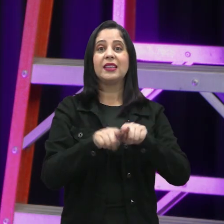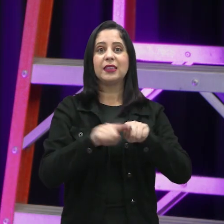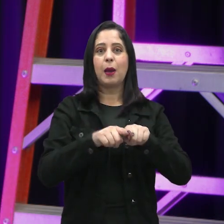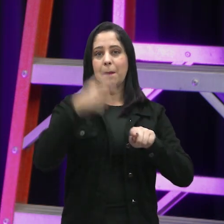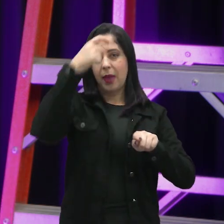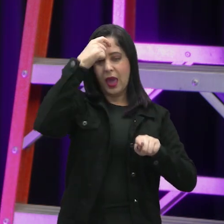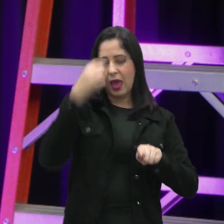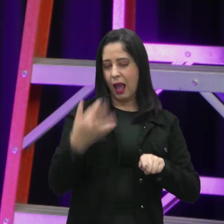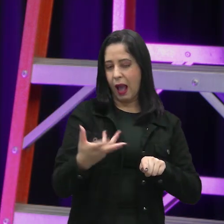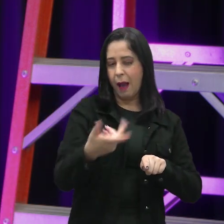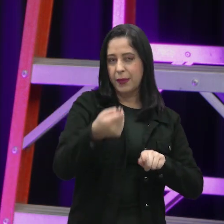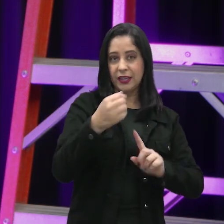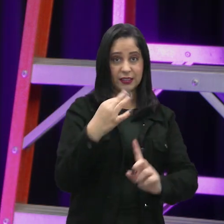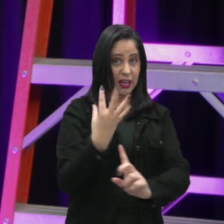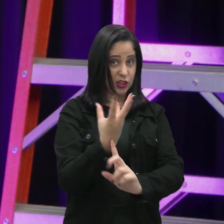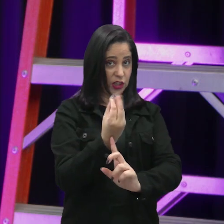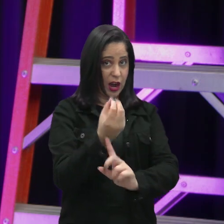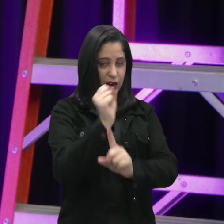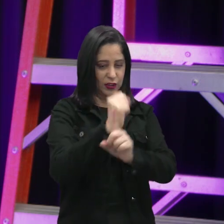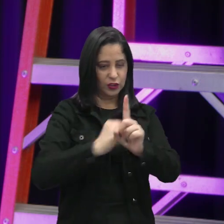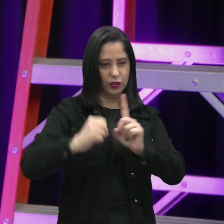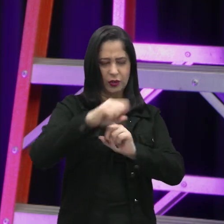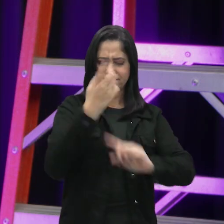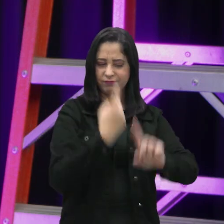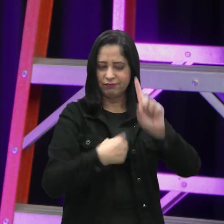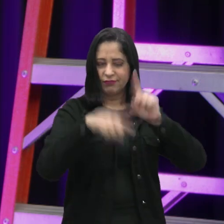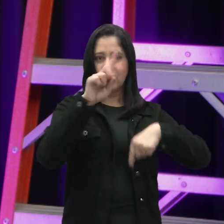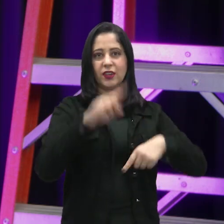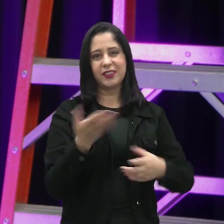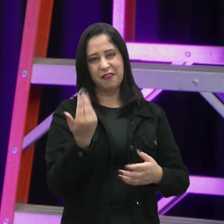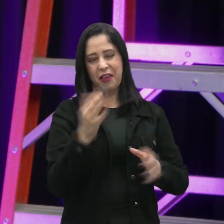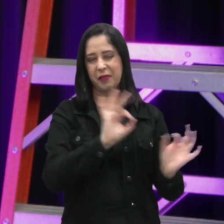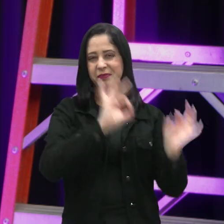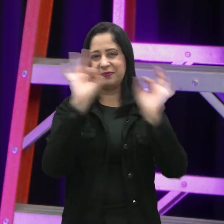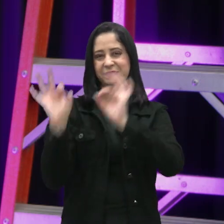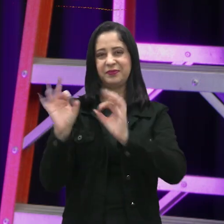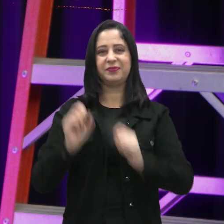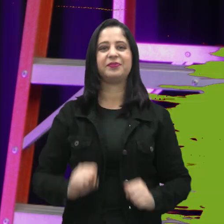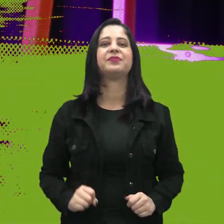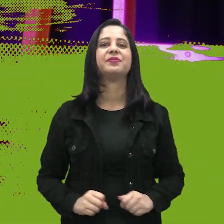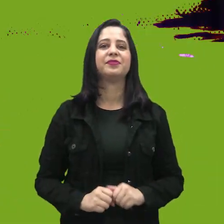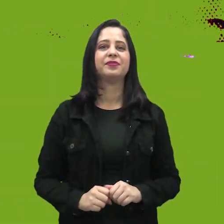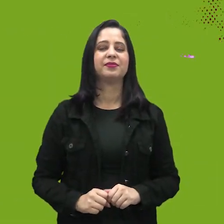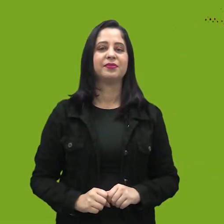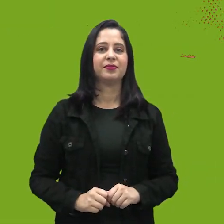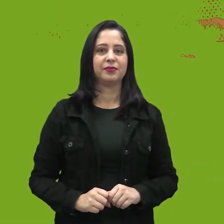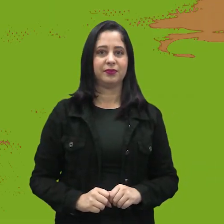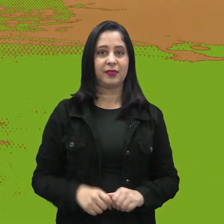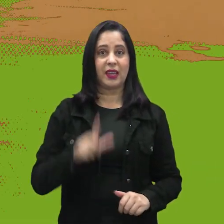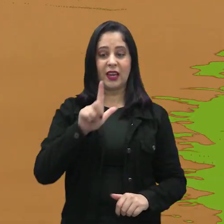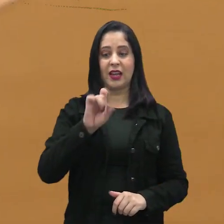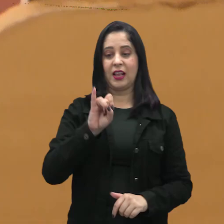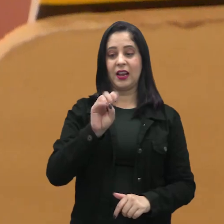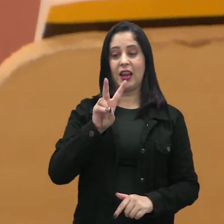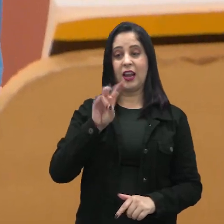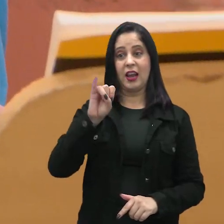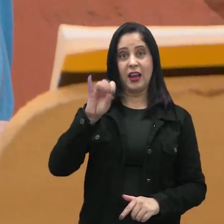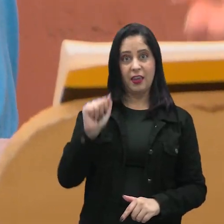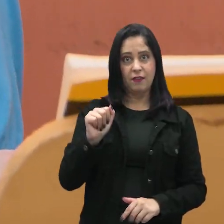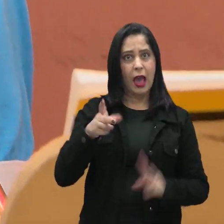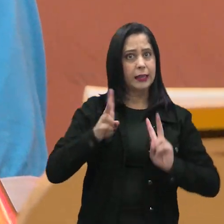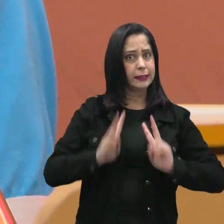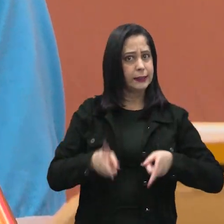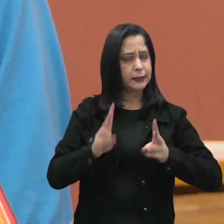desenvolver as habilidades artísticas e sociais nos alunos. Vamos conferir mais disso tudo na reportagem. A Lívia sempre